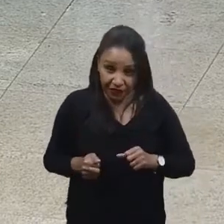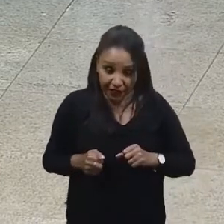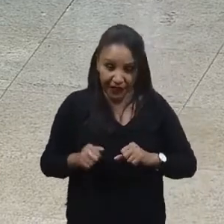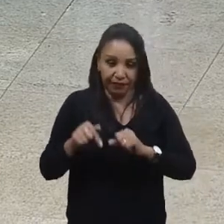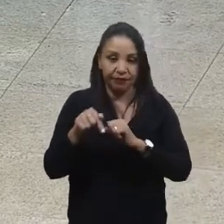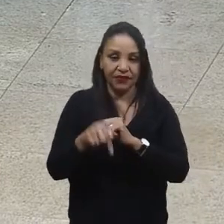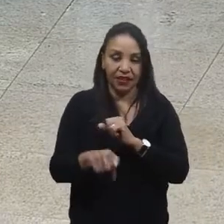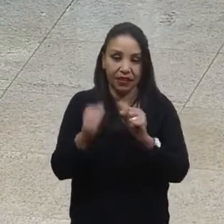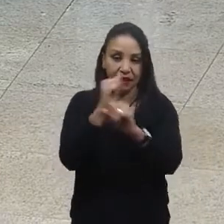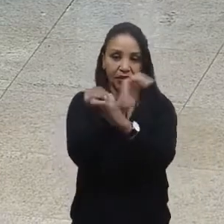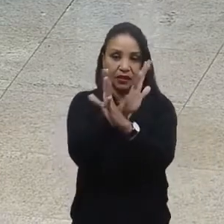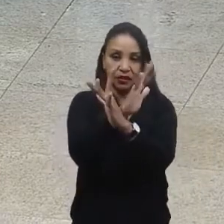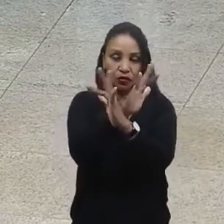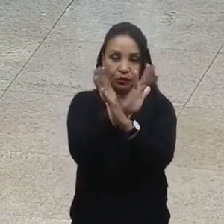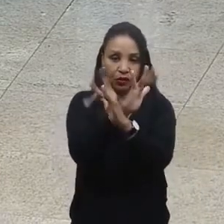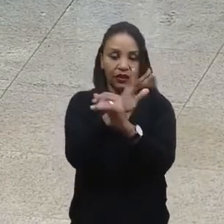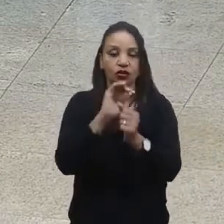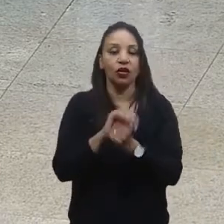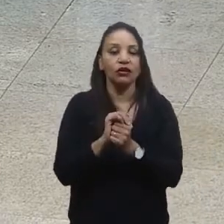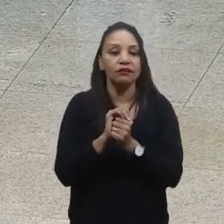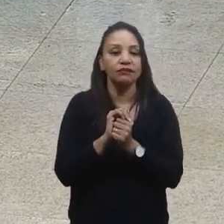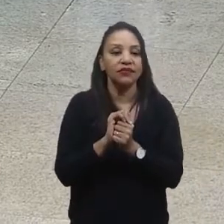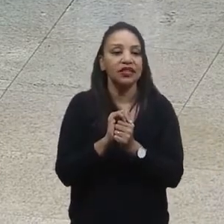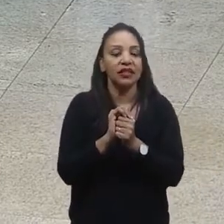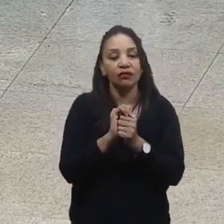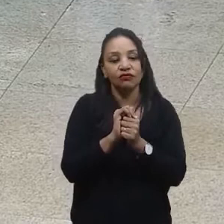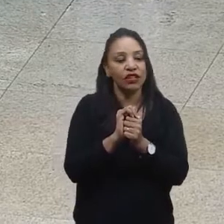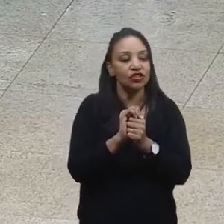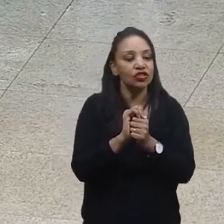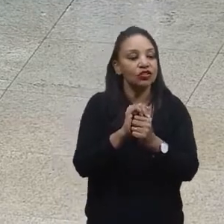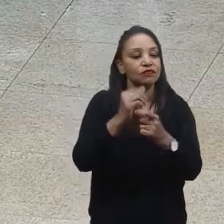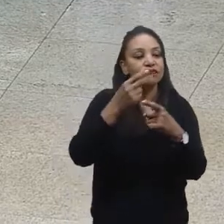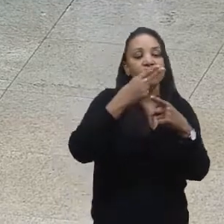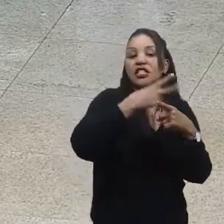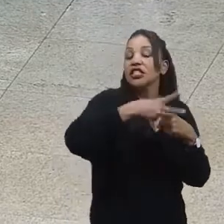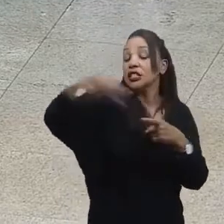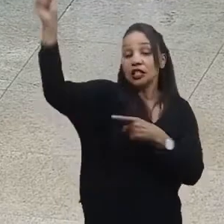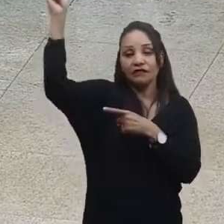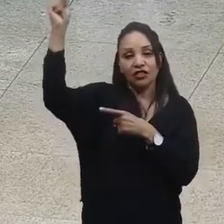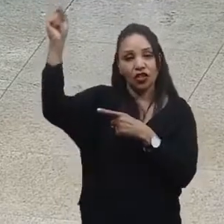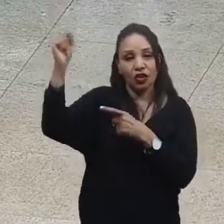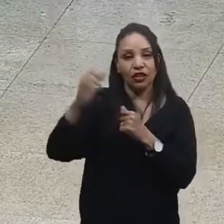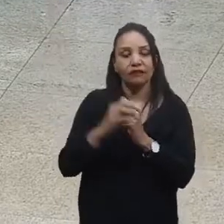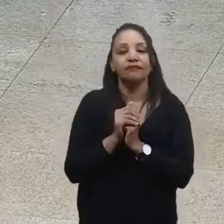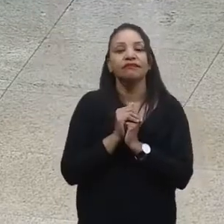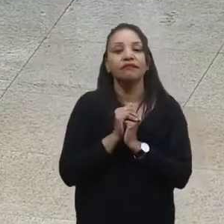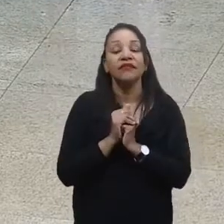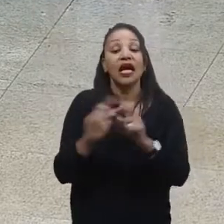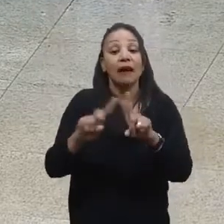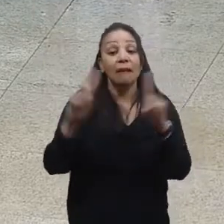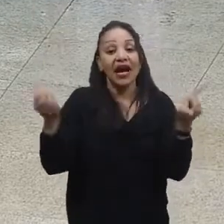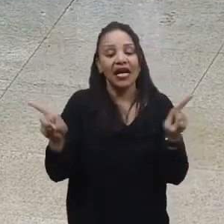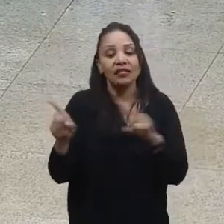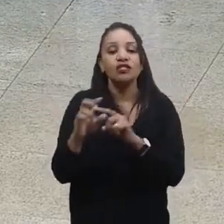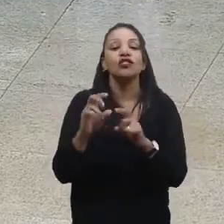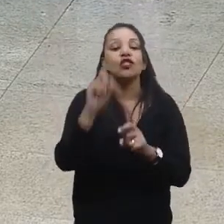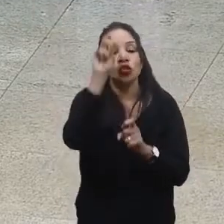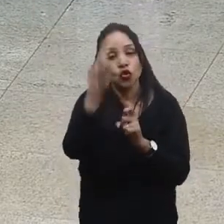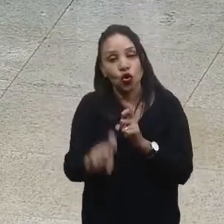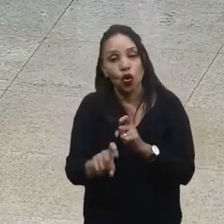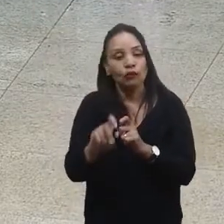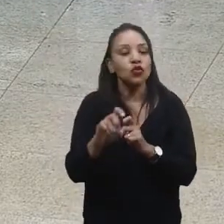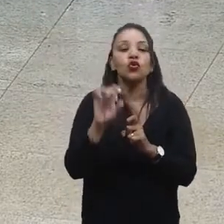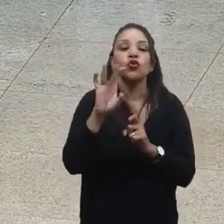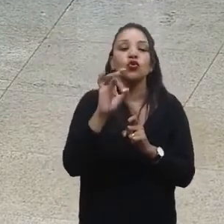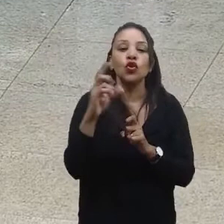estão no purgatório e Triunfante que habitam a corte celeste Mas vamos uma só igreja e na